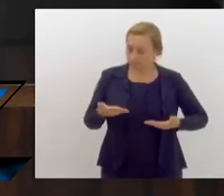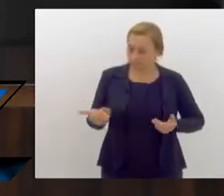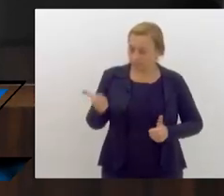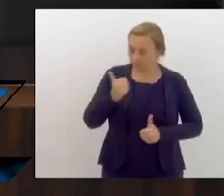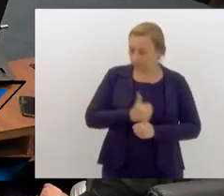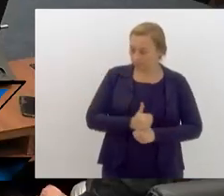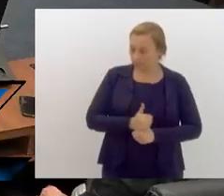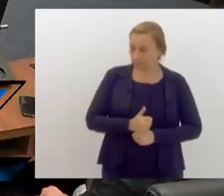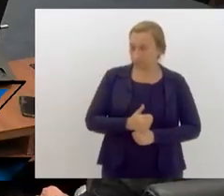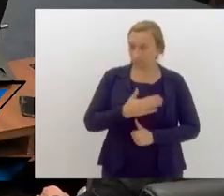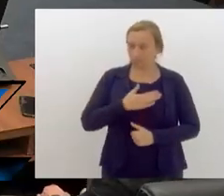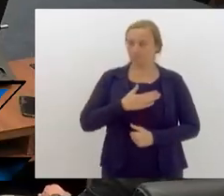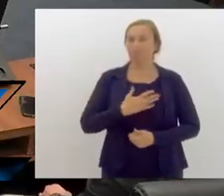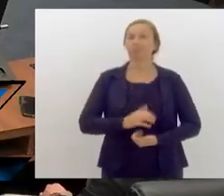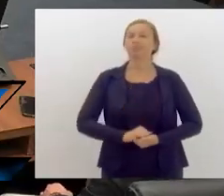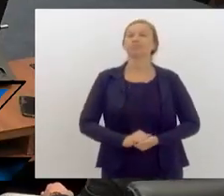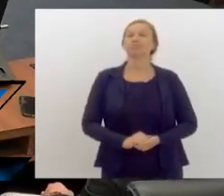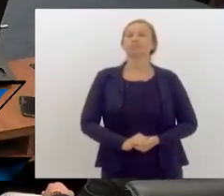conosco